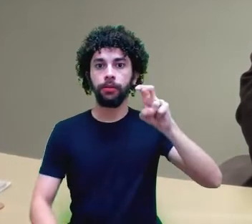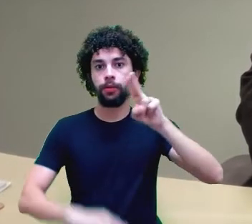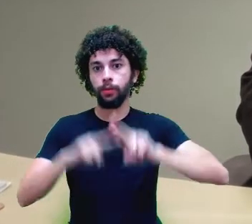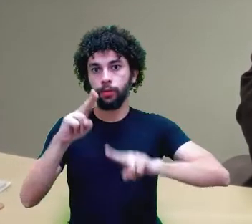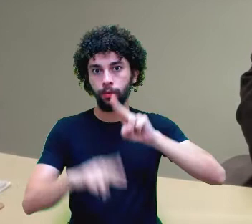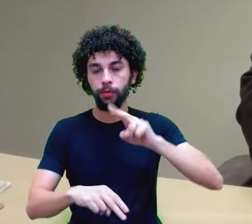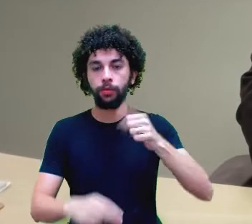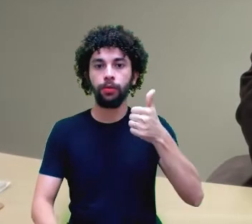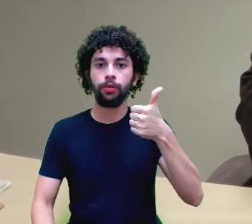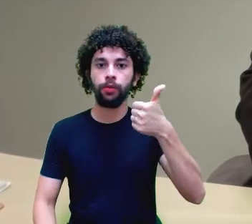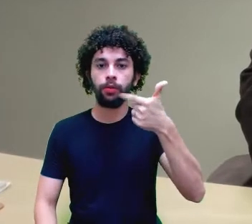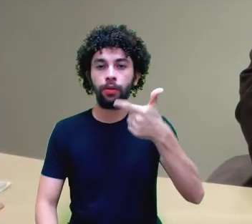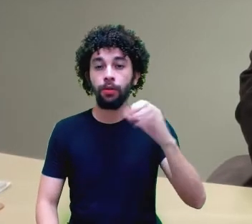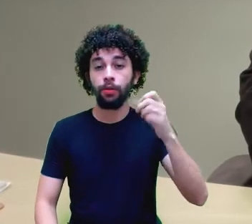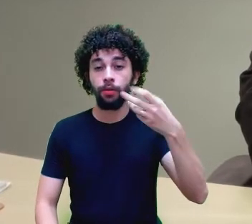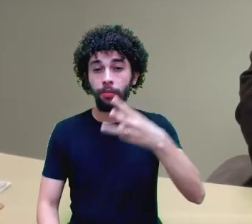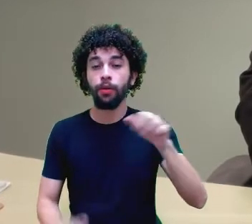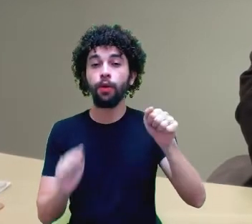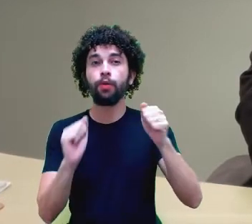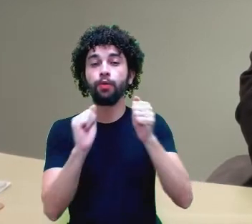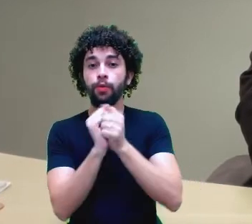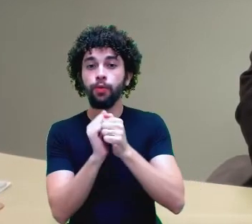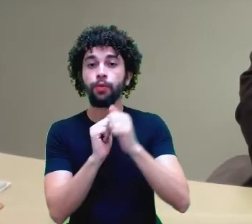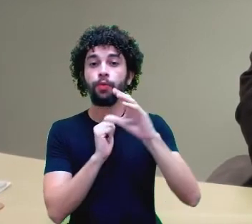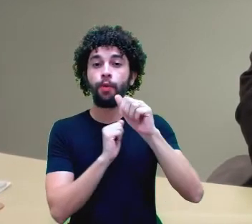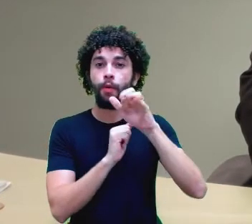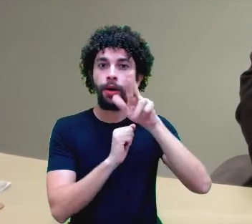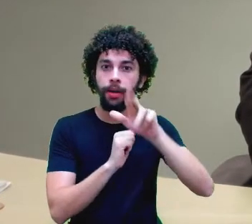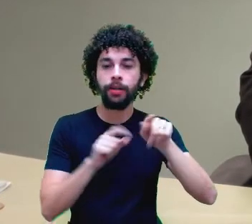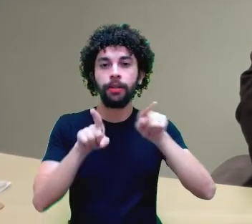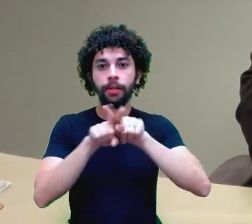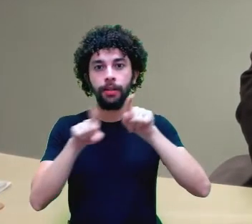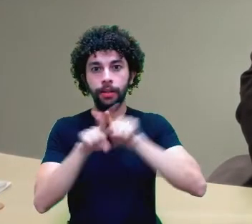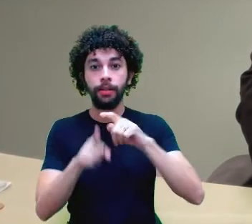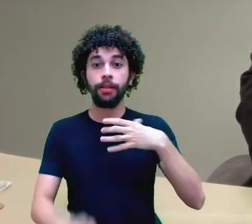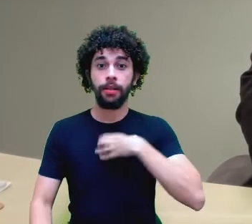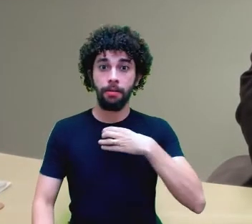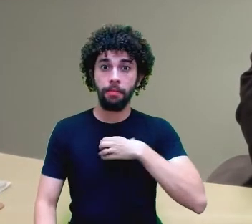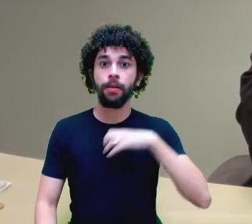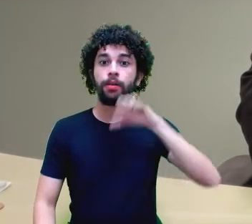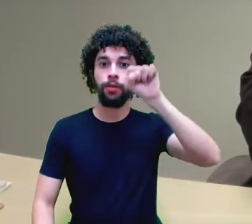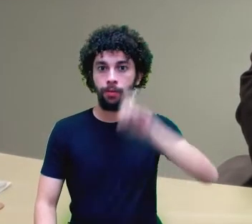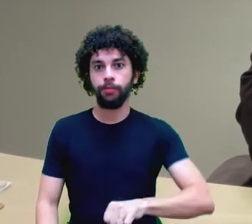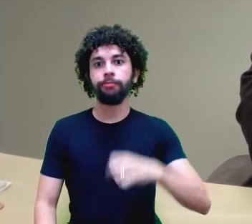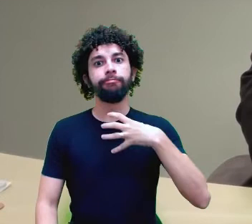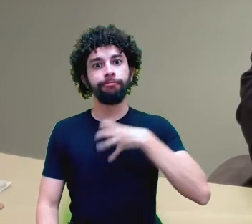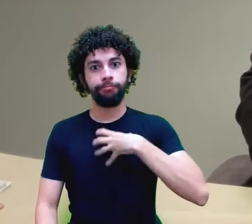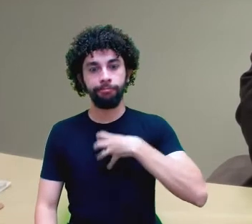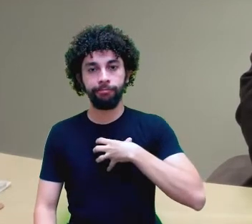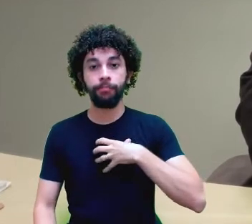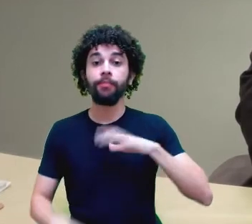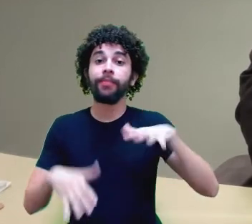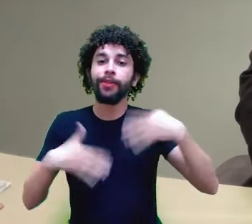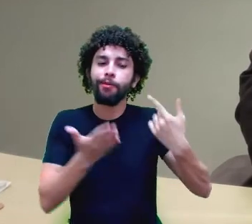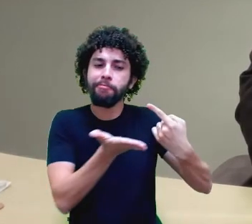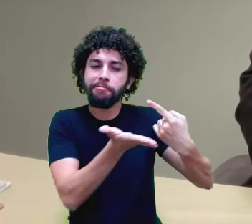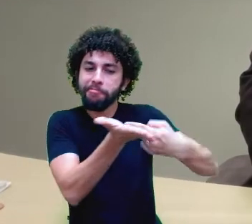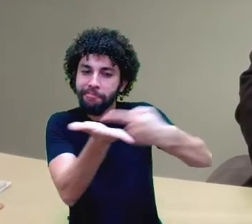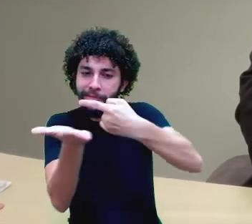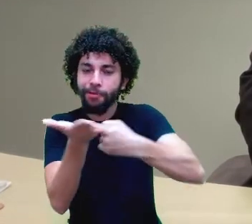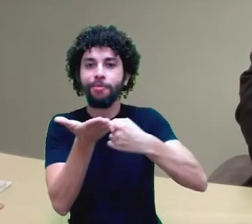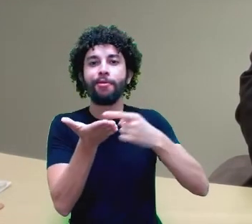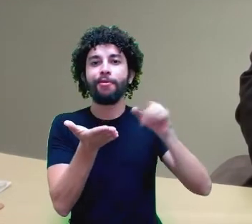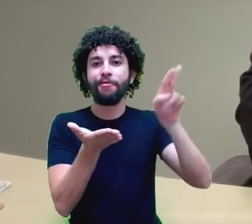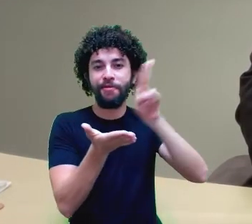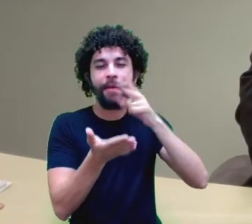5 de junho de 2013, juntamente com a Federal do Cariri, a Federal do Oeste da Bahia e a Federal do Sul da Bahia. Combinamos